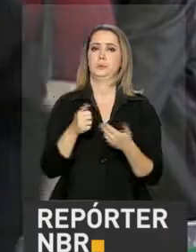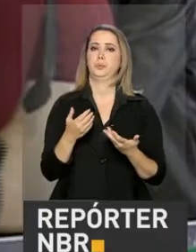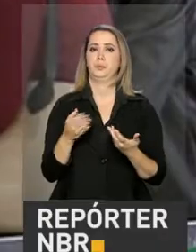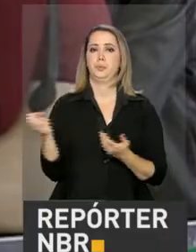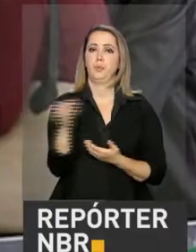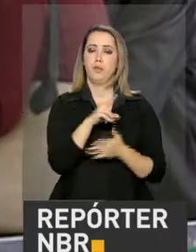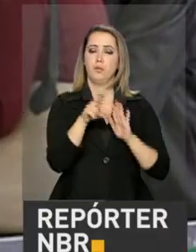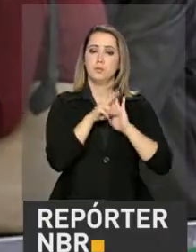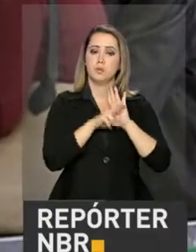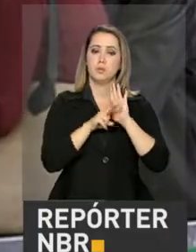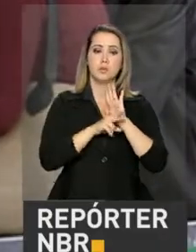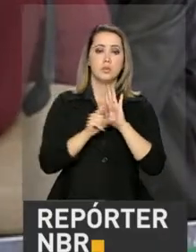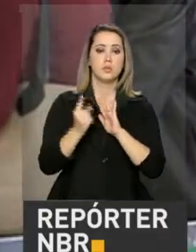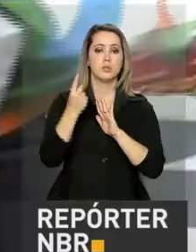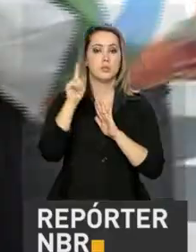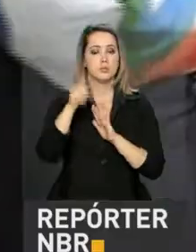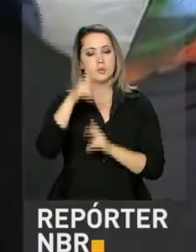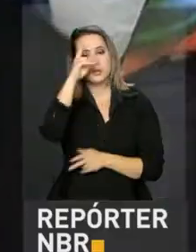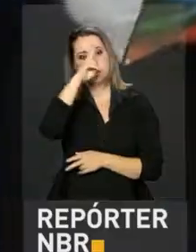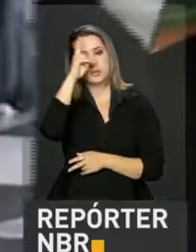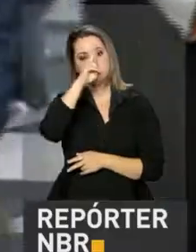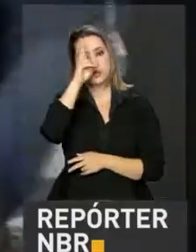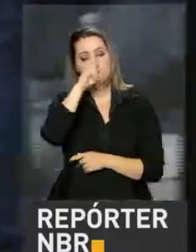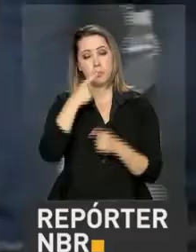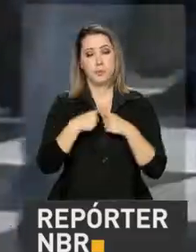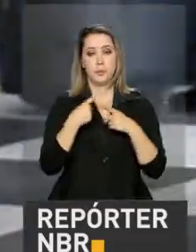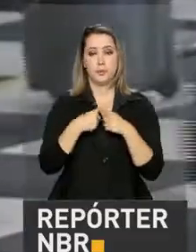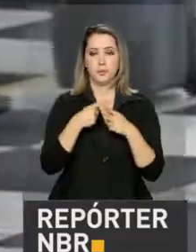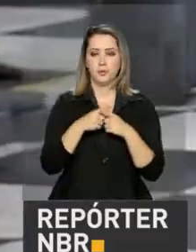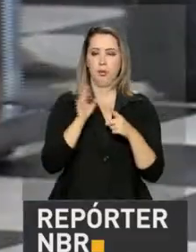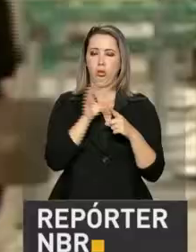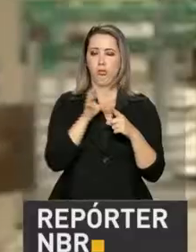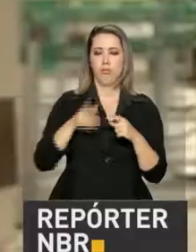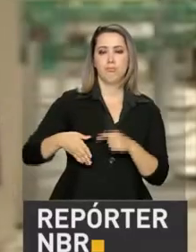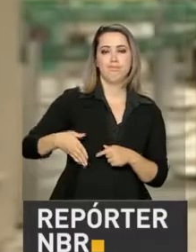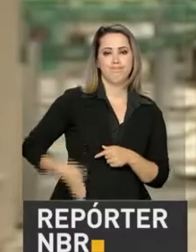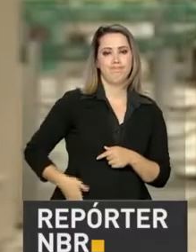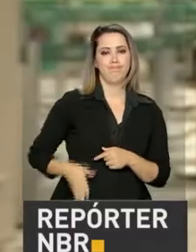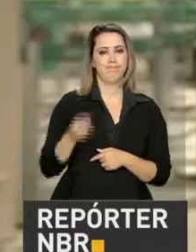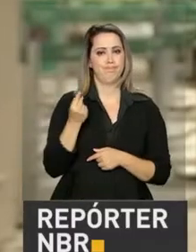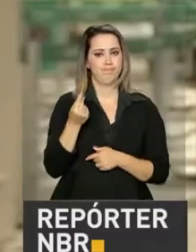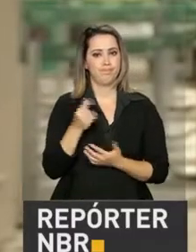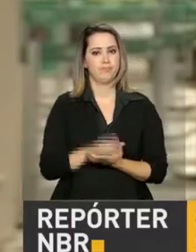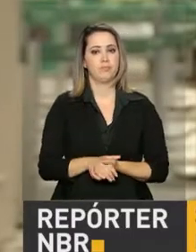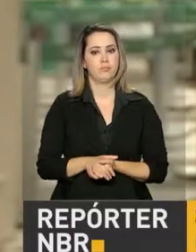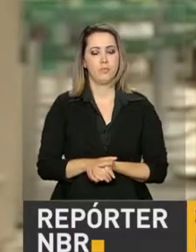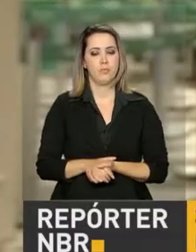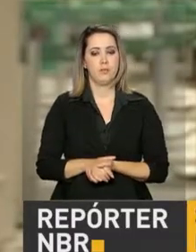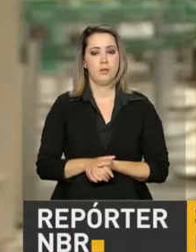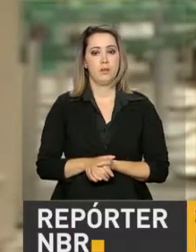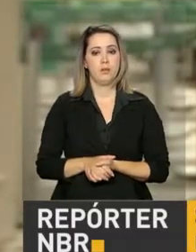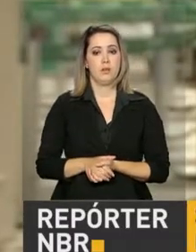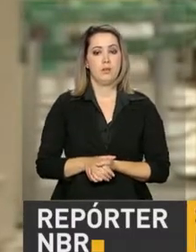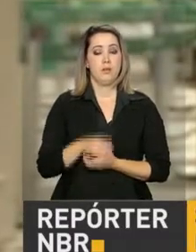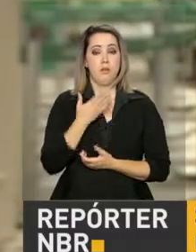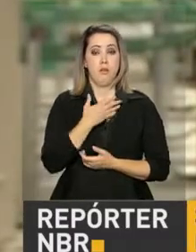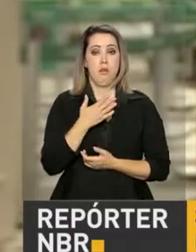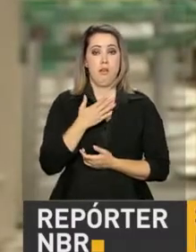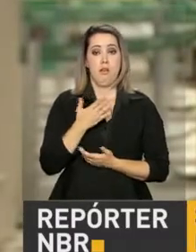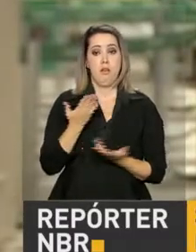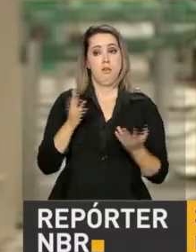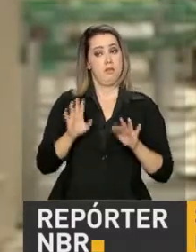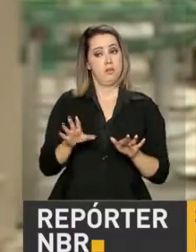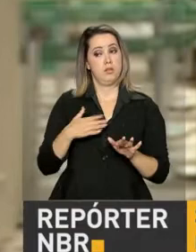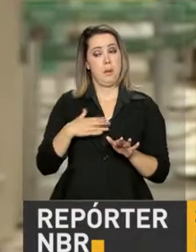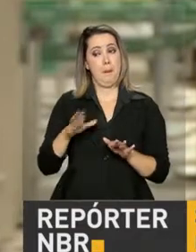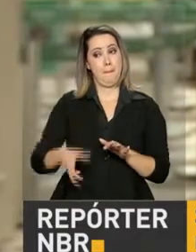regras, uma delas sempre é mais lembrada, por mexer no bolso dos passageiros. A gente não se aprofundou totalmente, mas questão